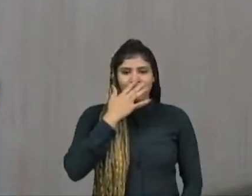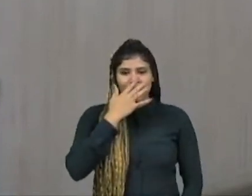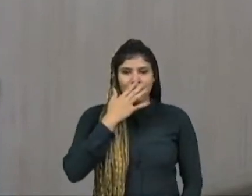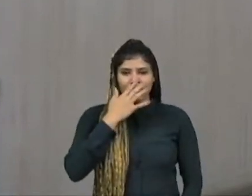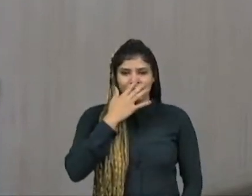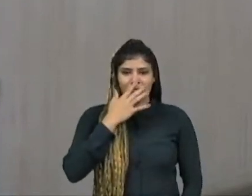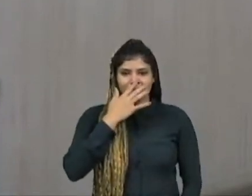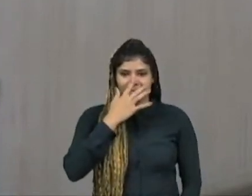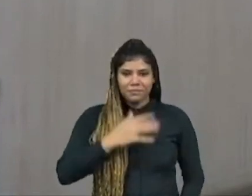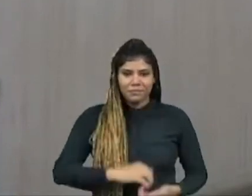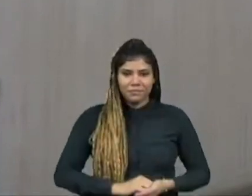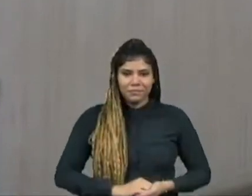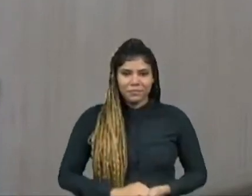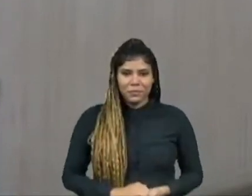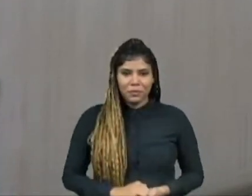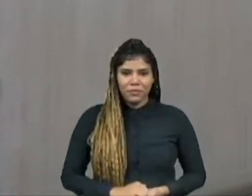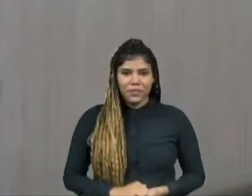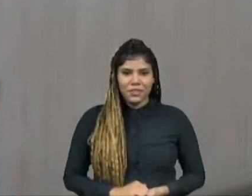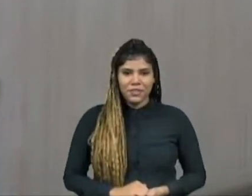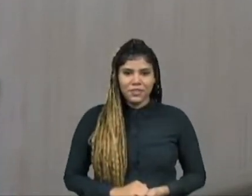menos dizendo que